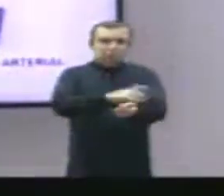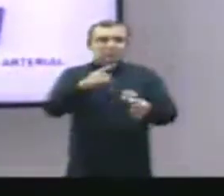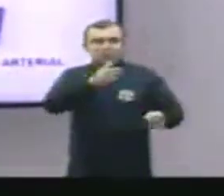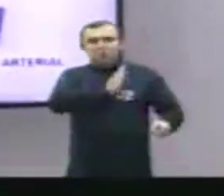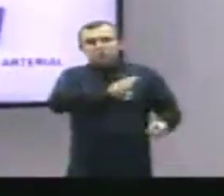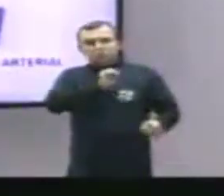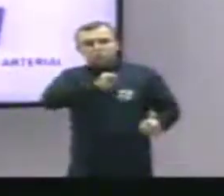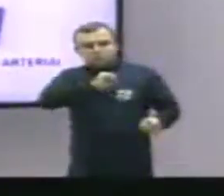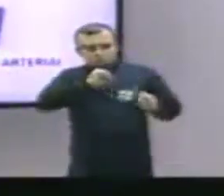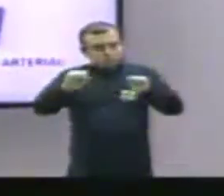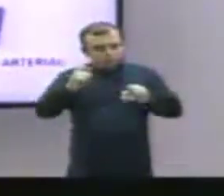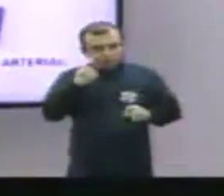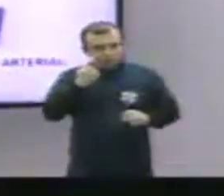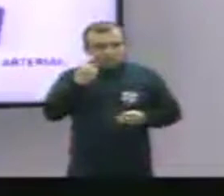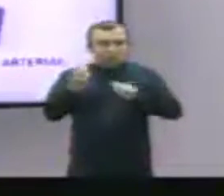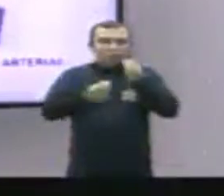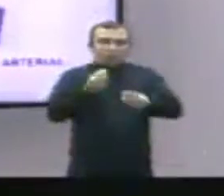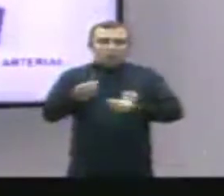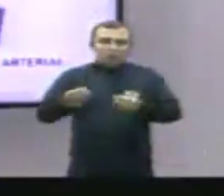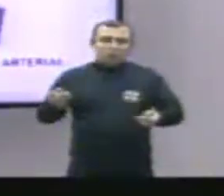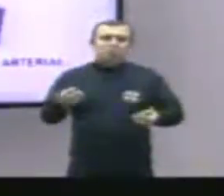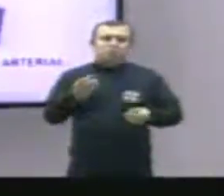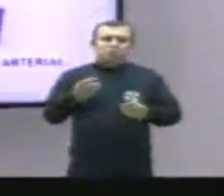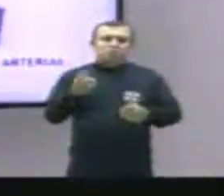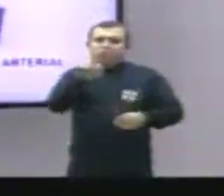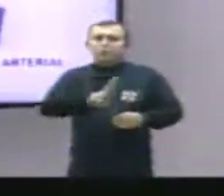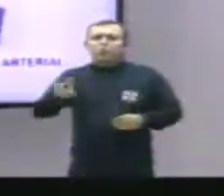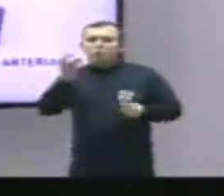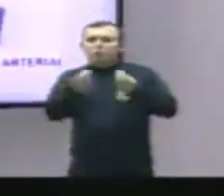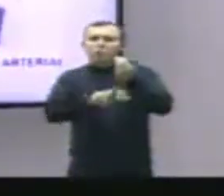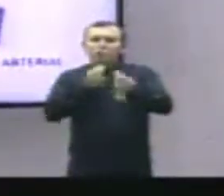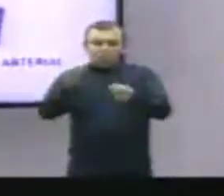Como que funciona? Você vai colocar ele no seu pulso,